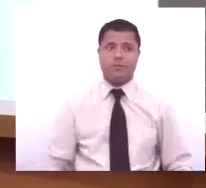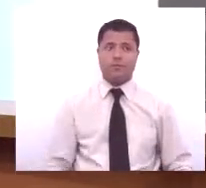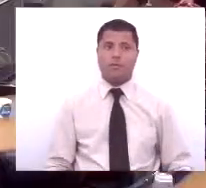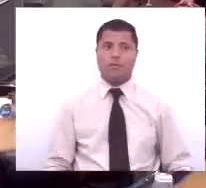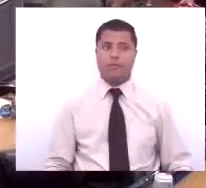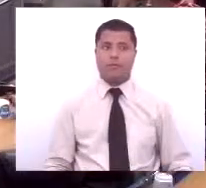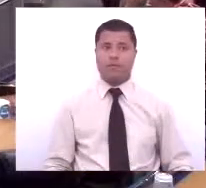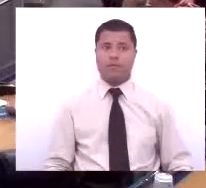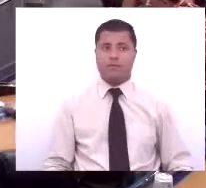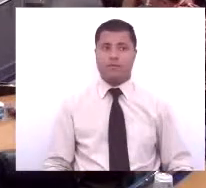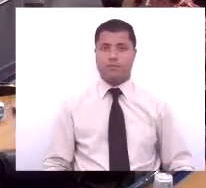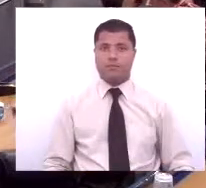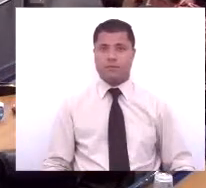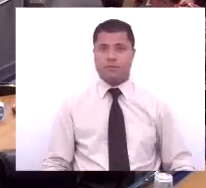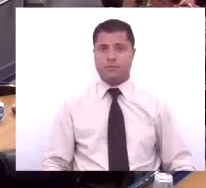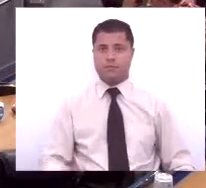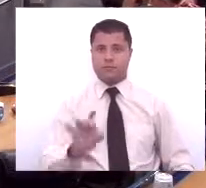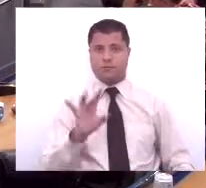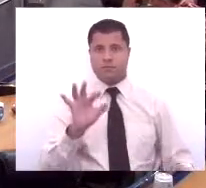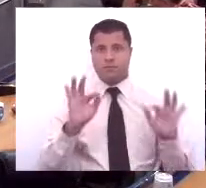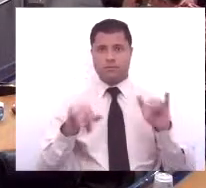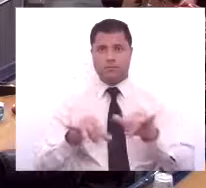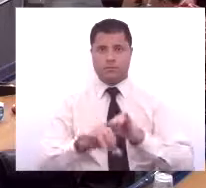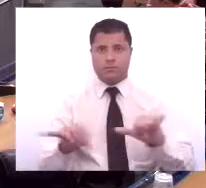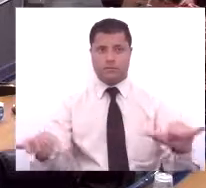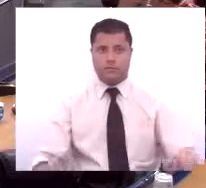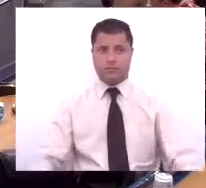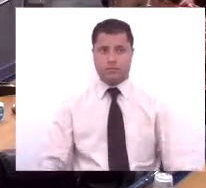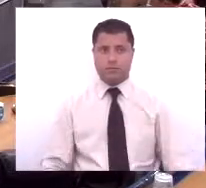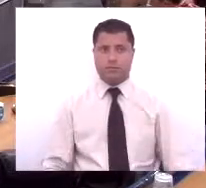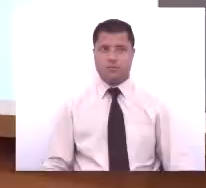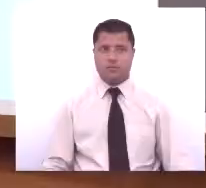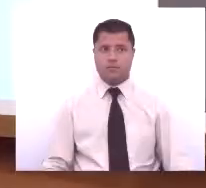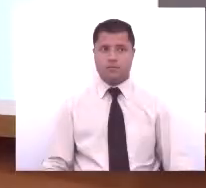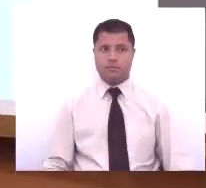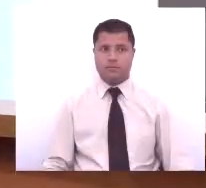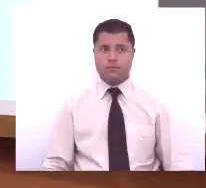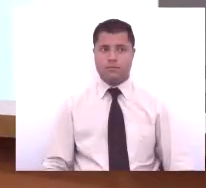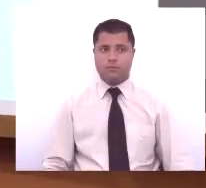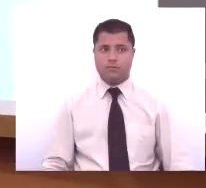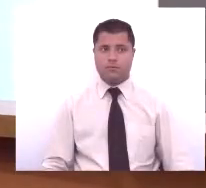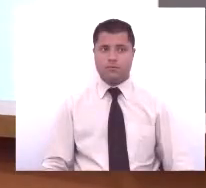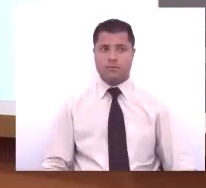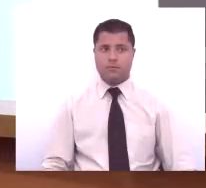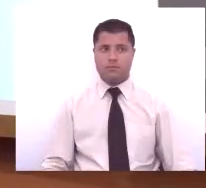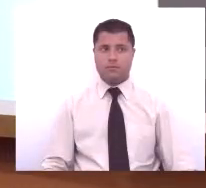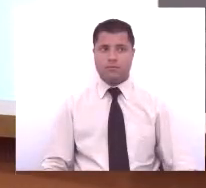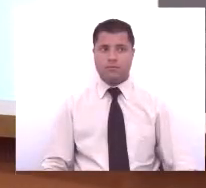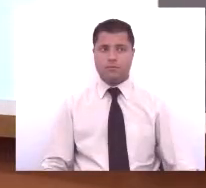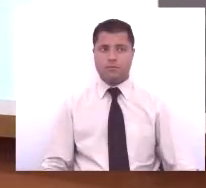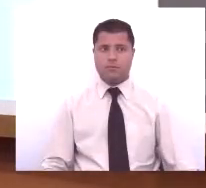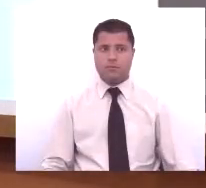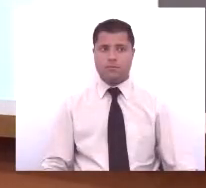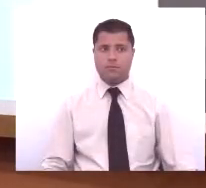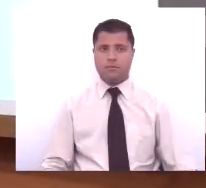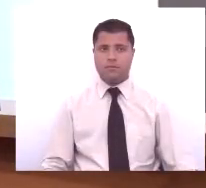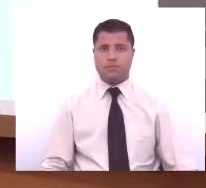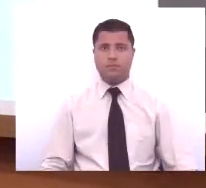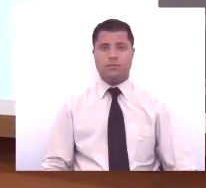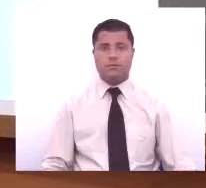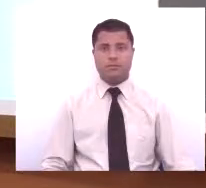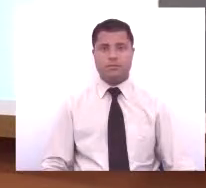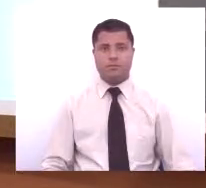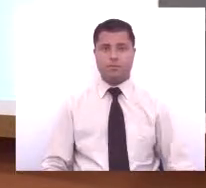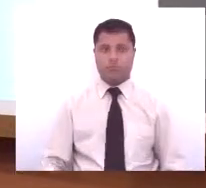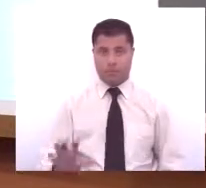vinha. Para complementar, senhor nobre presidente, eu gostaria